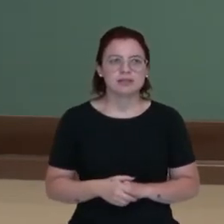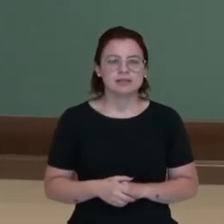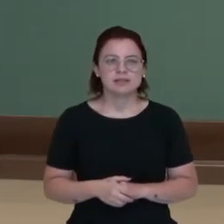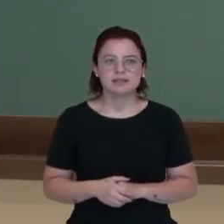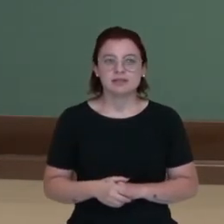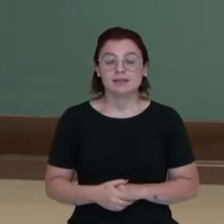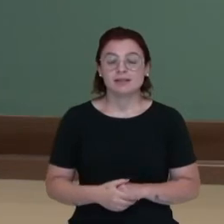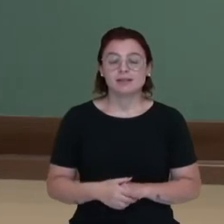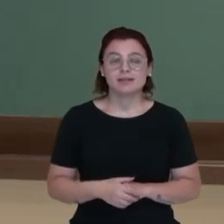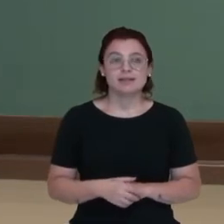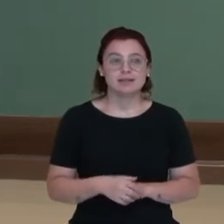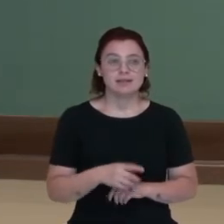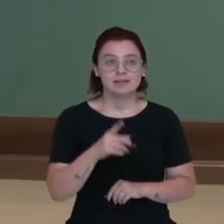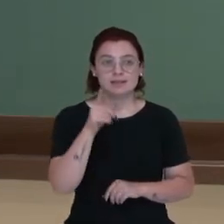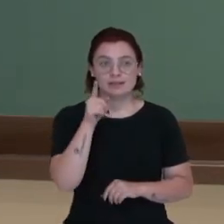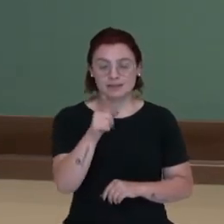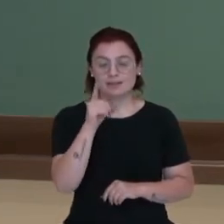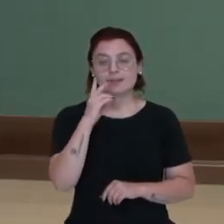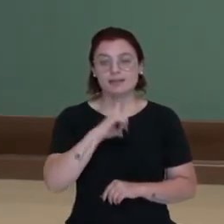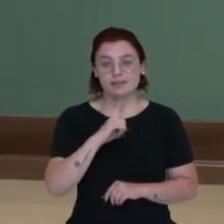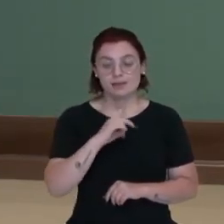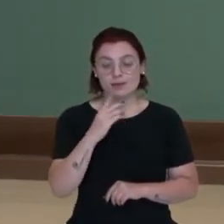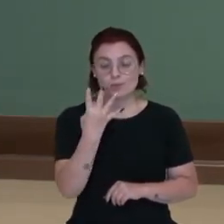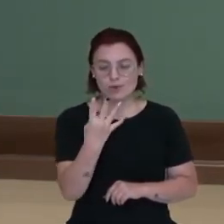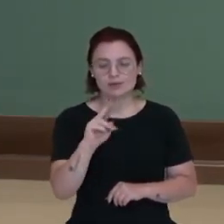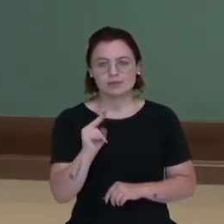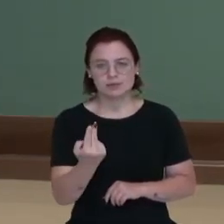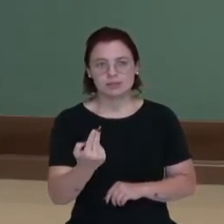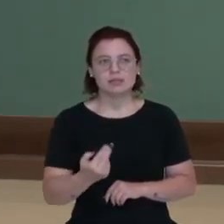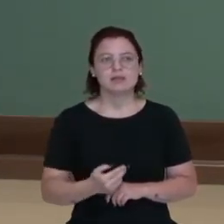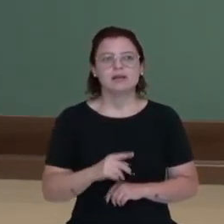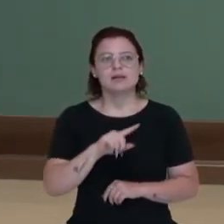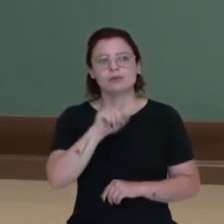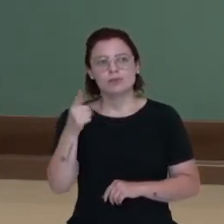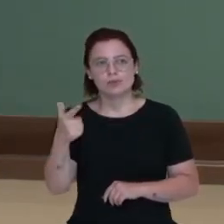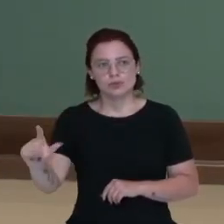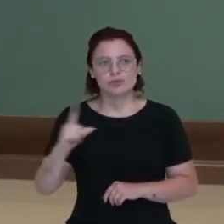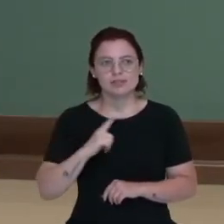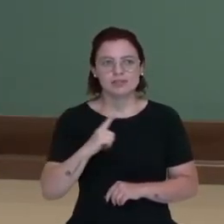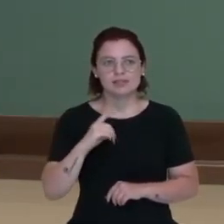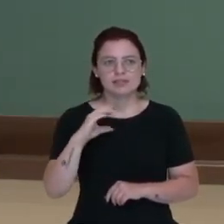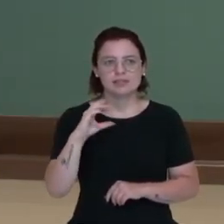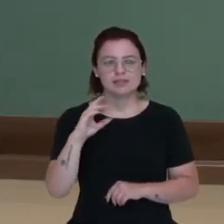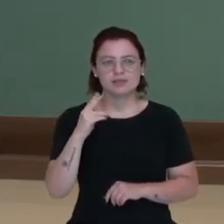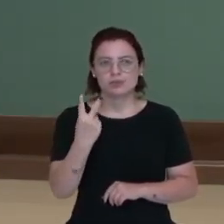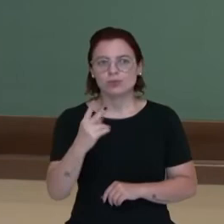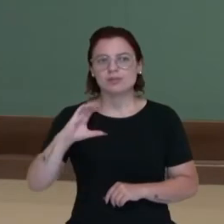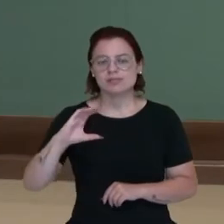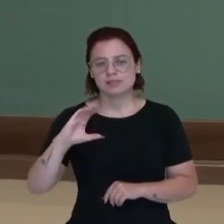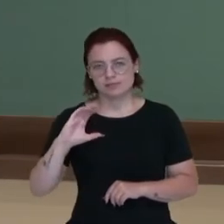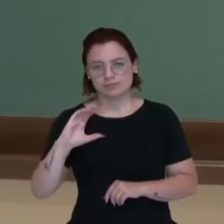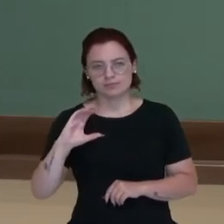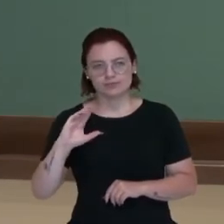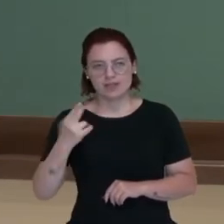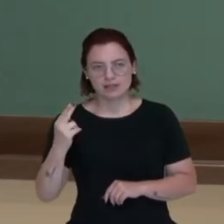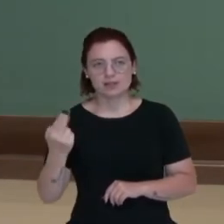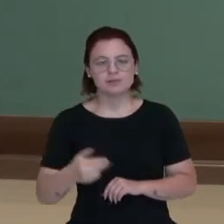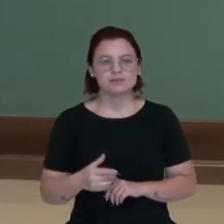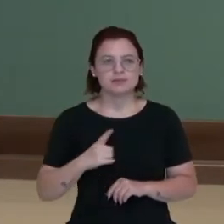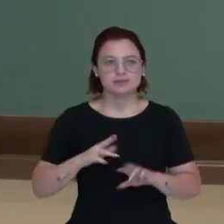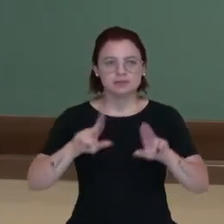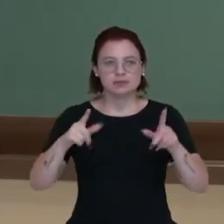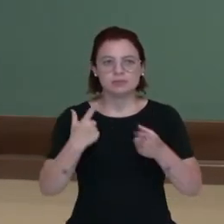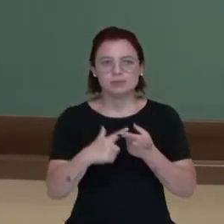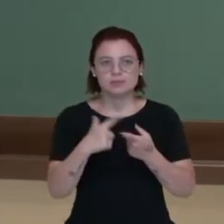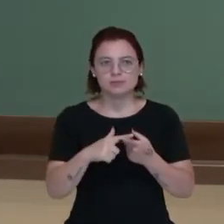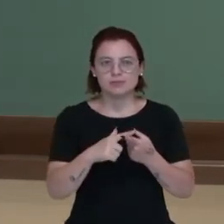2 hidrogênios, aqui nós temos 4. Por quê, professor? Porque aqui é uma dupla ligação entre os carbonos e aqui